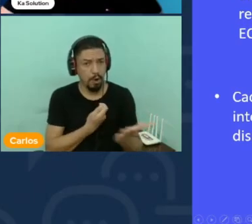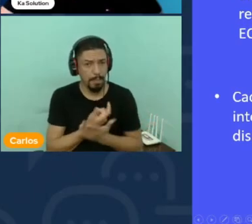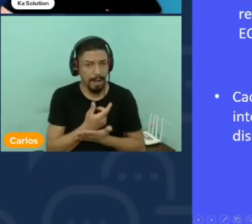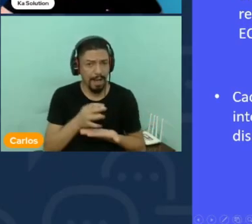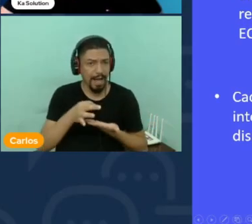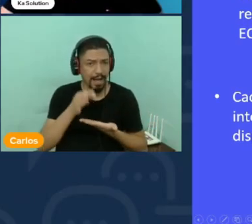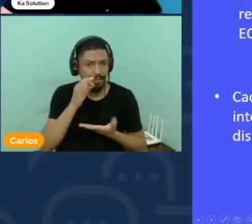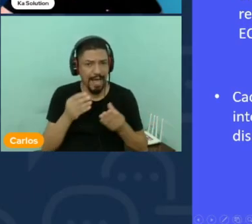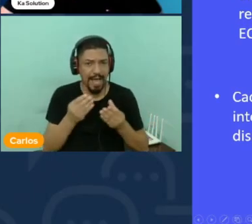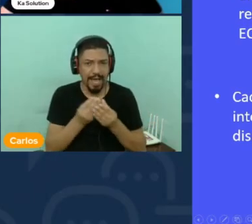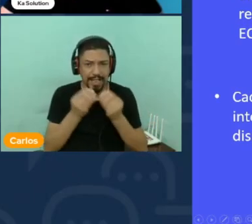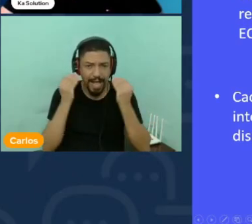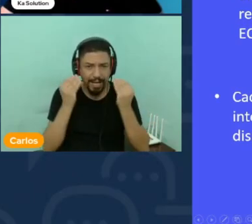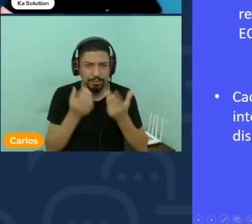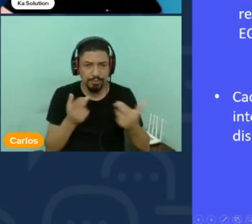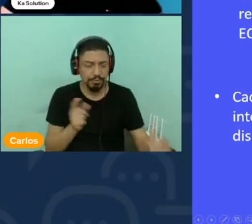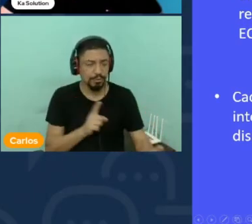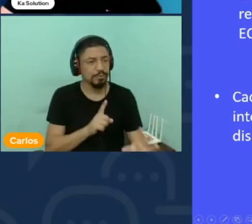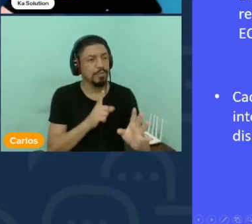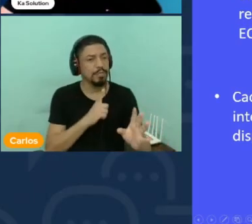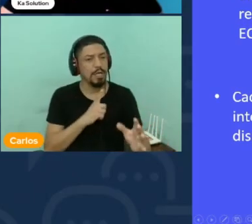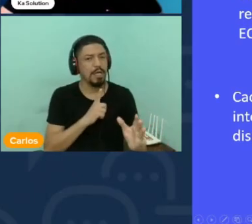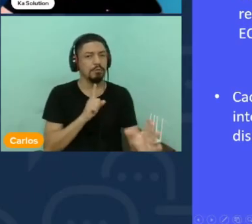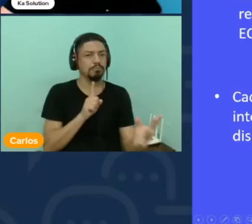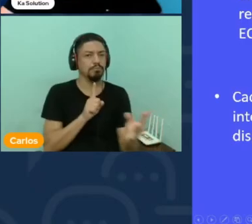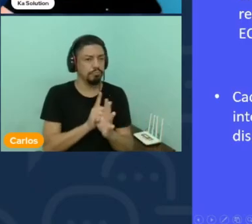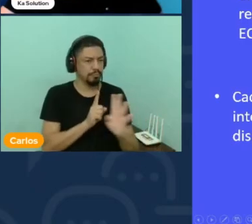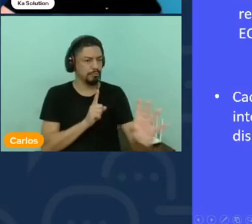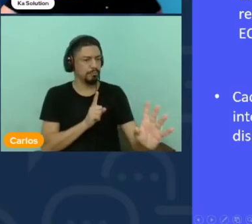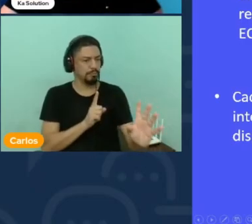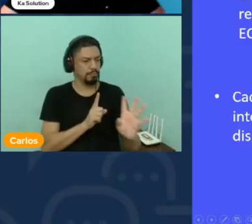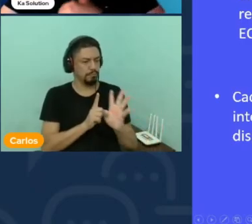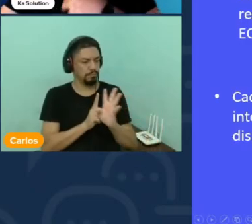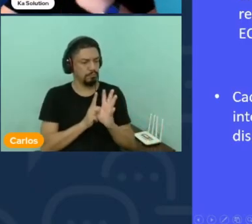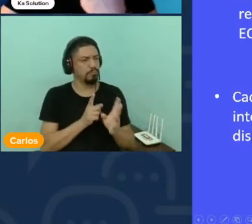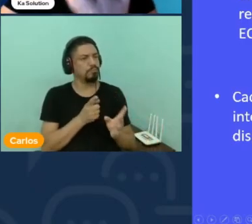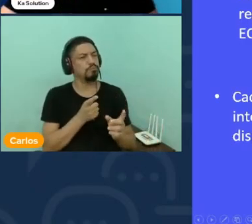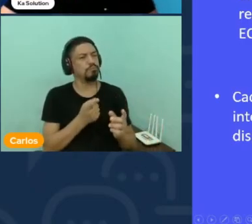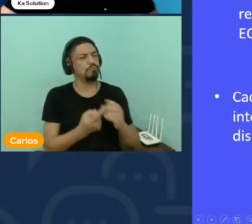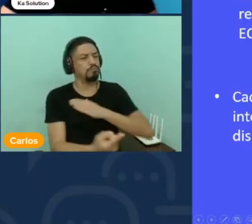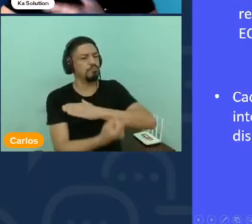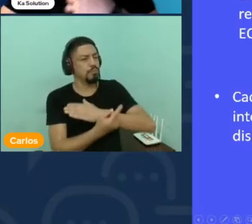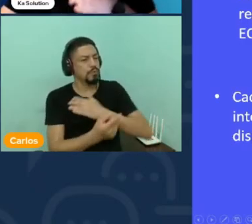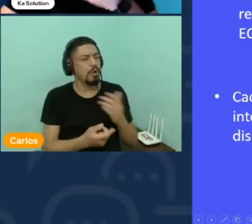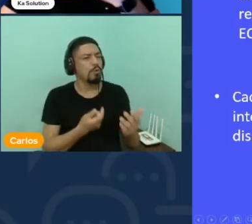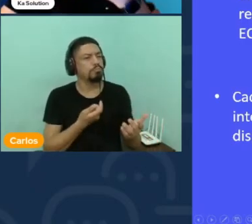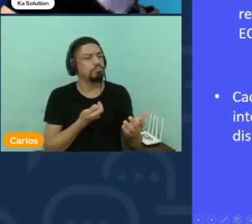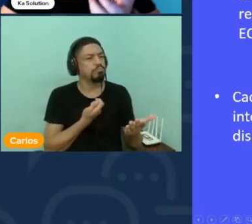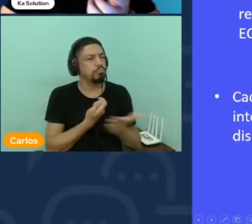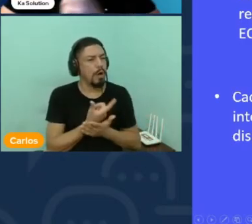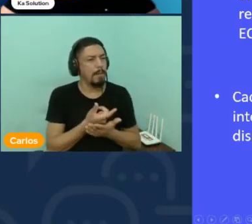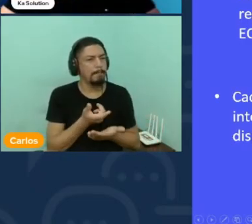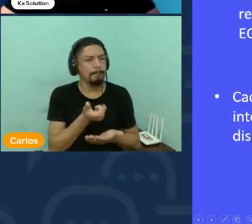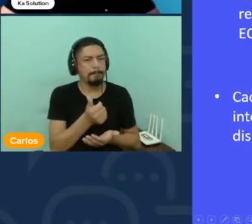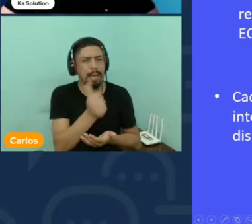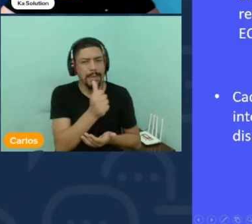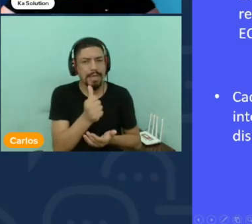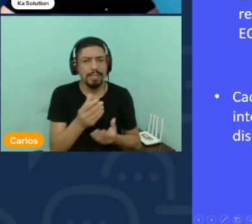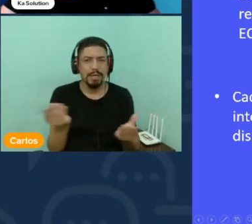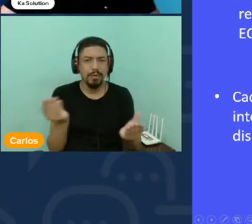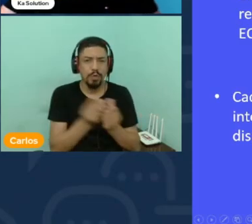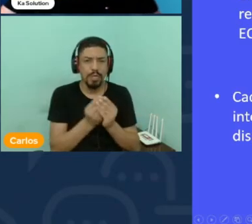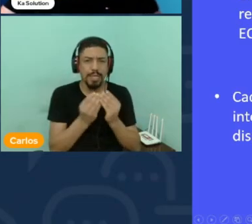eles vão direto aqui, ó, ao caixa para fazer a compra de uma bebida, de um lanche, por